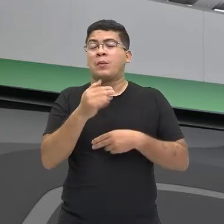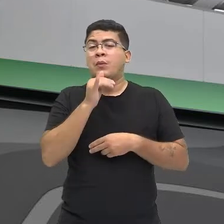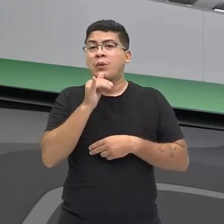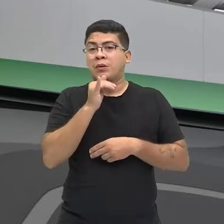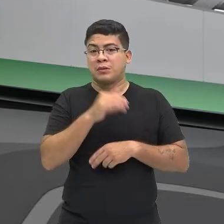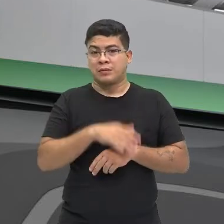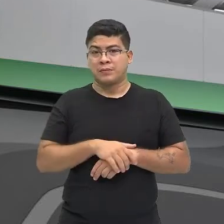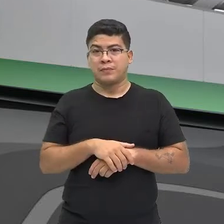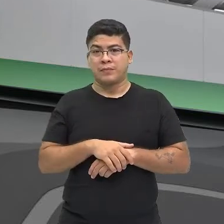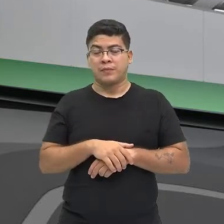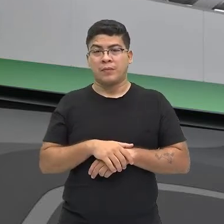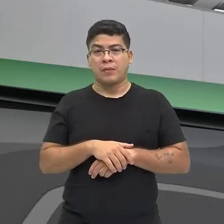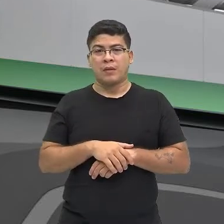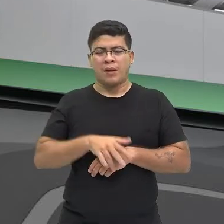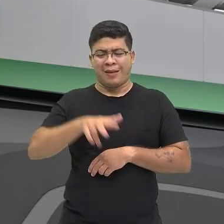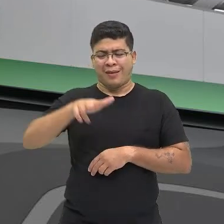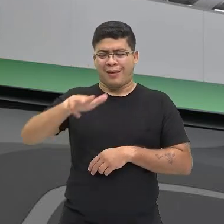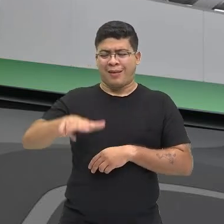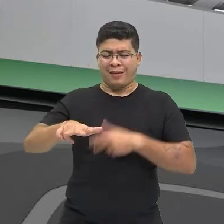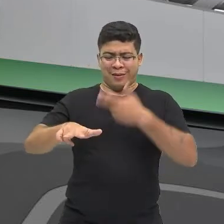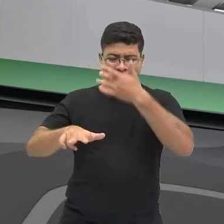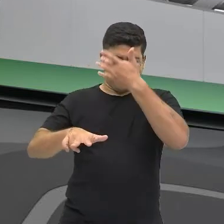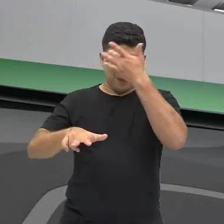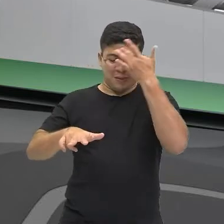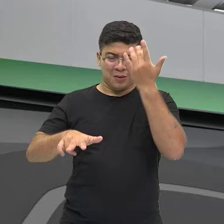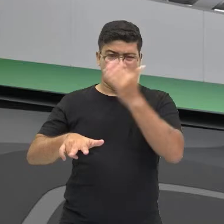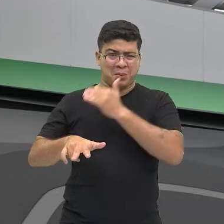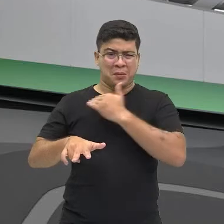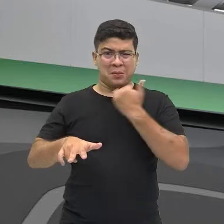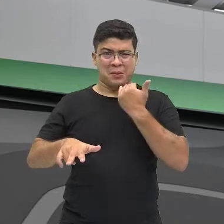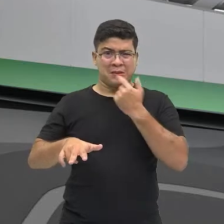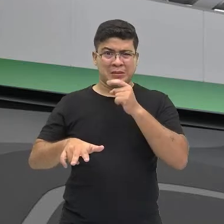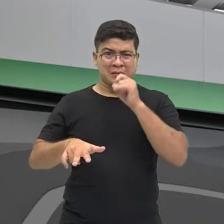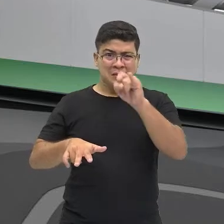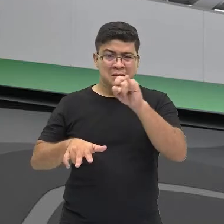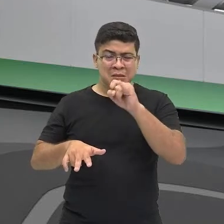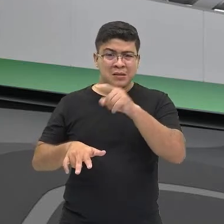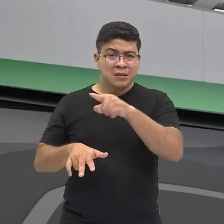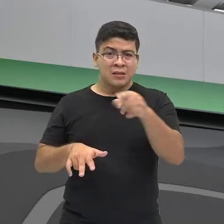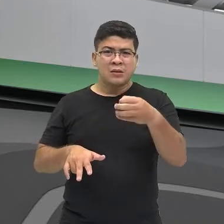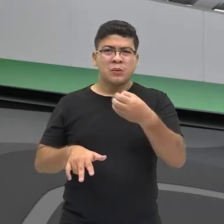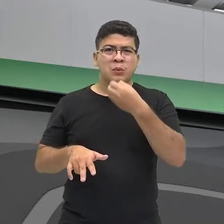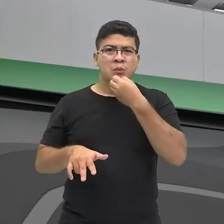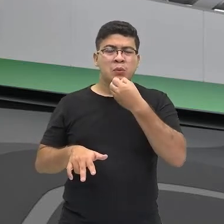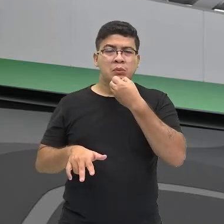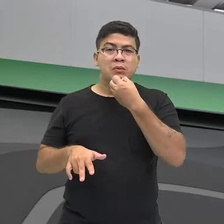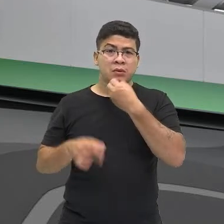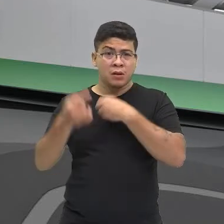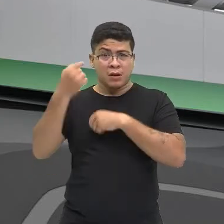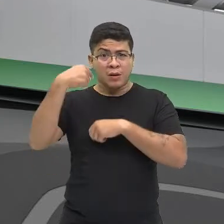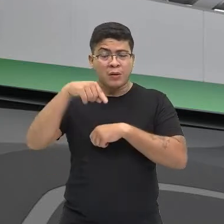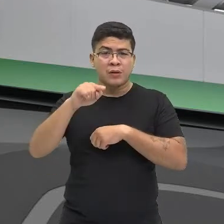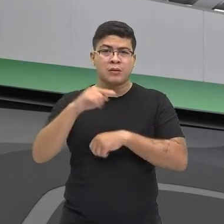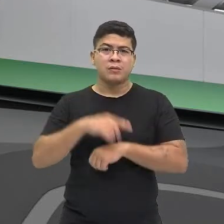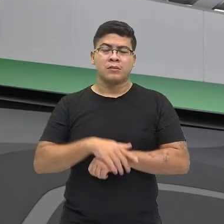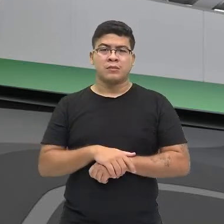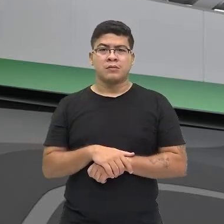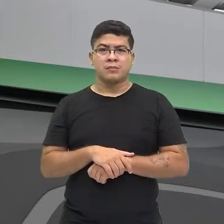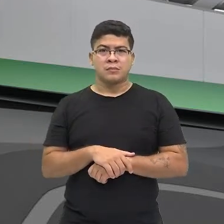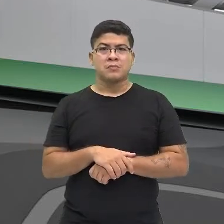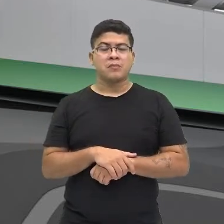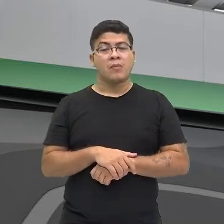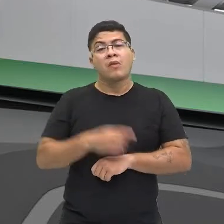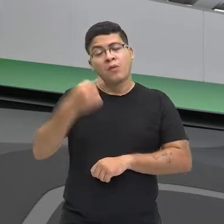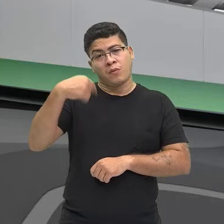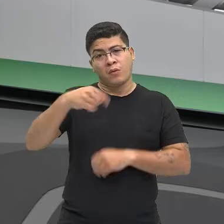de cadáver, sabe? Assim, vocês já tiveram oportunidade de visitar, por exemplo, um laboratório de